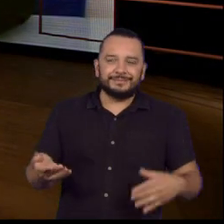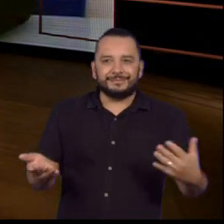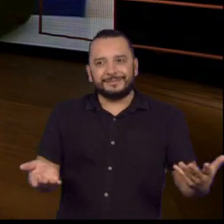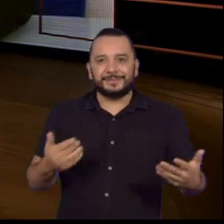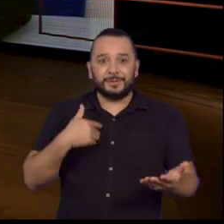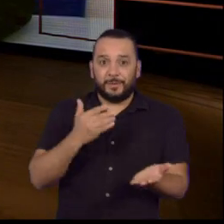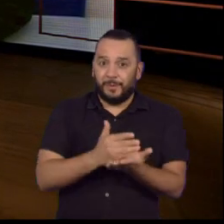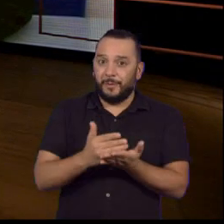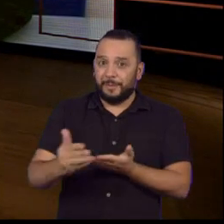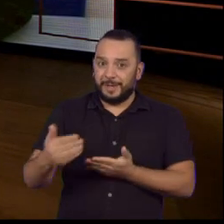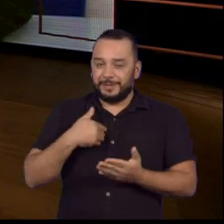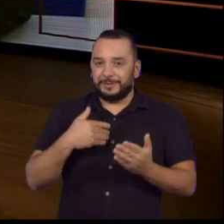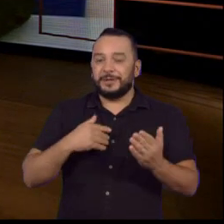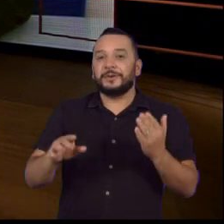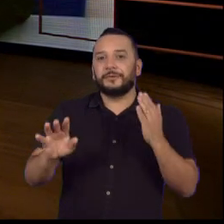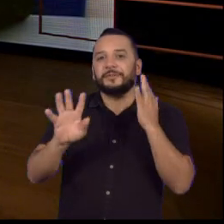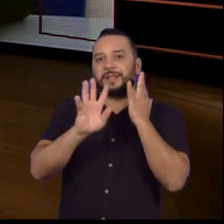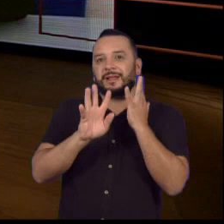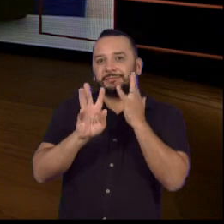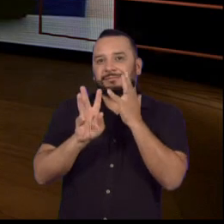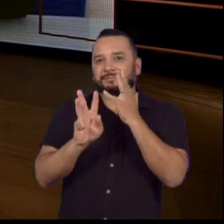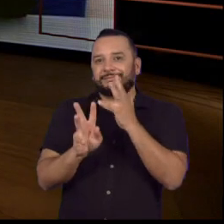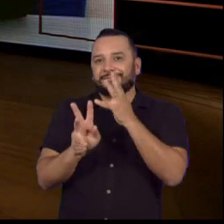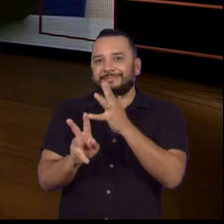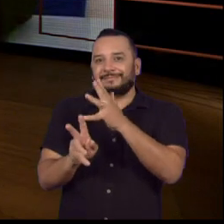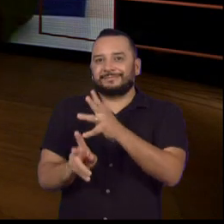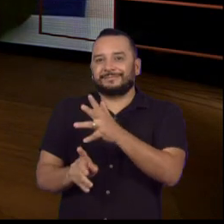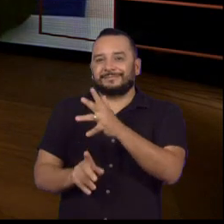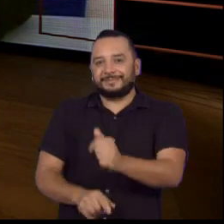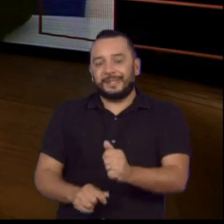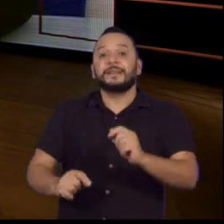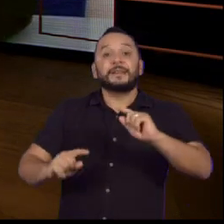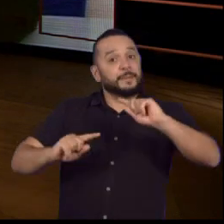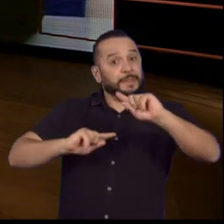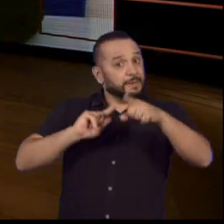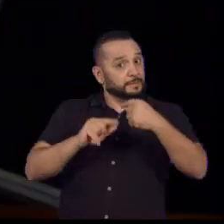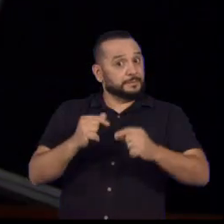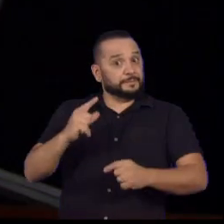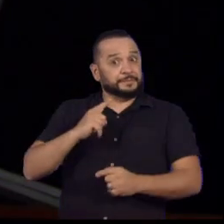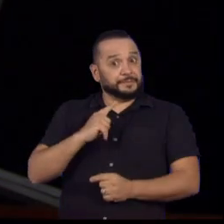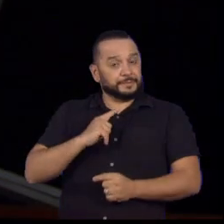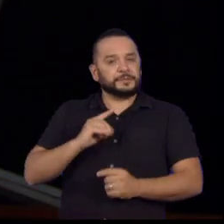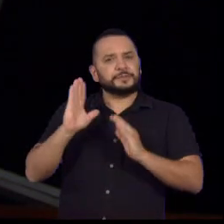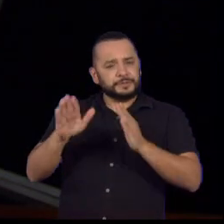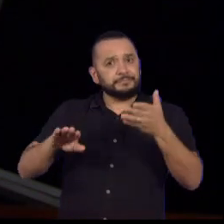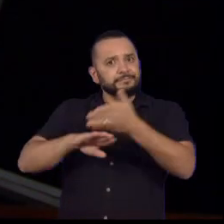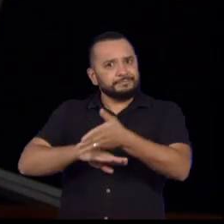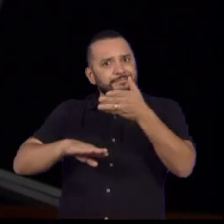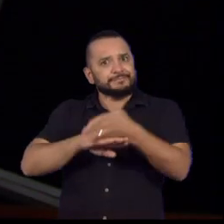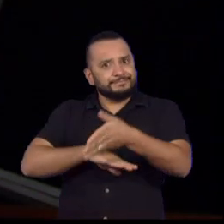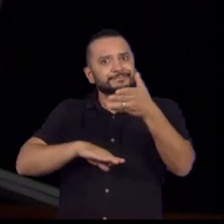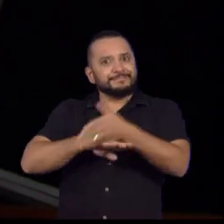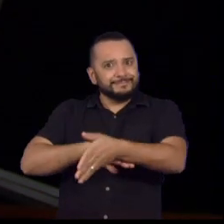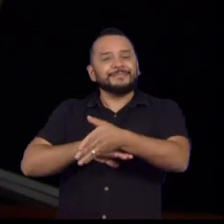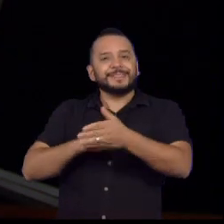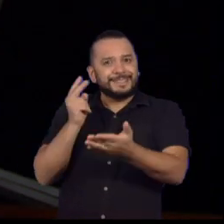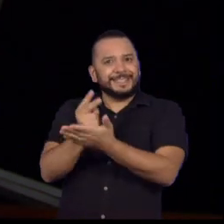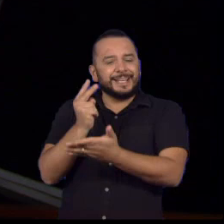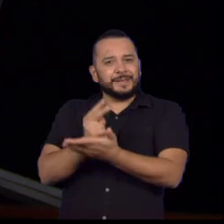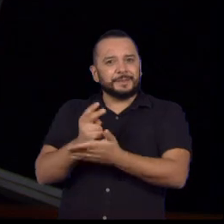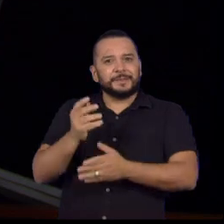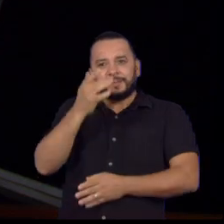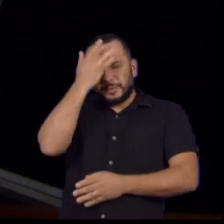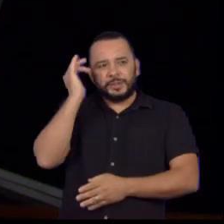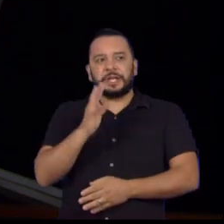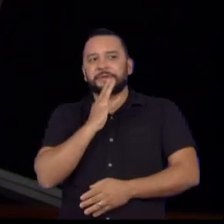início começamos na fila, no último lugar da fila. Daí fomos ficamos familiares assim do programa e...